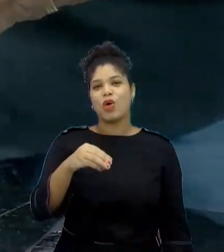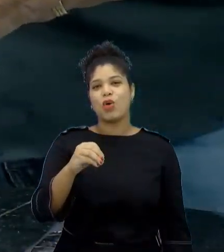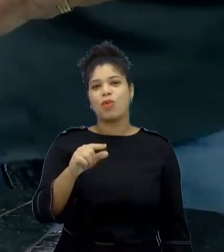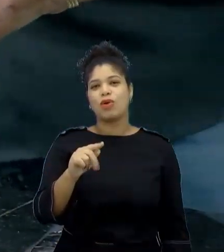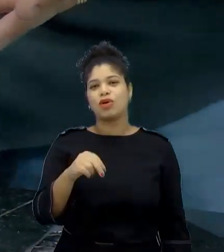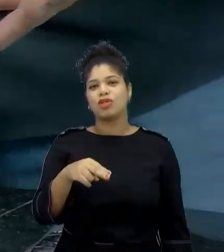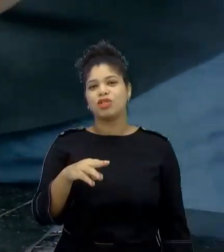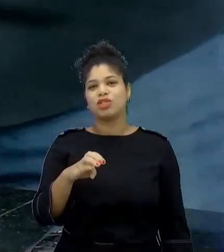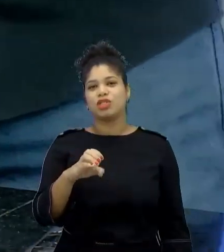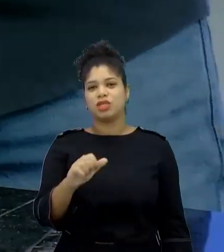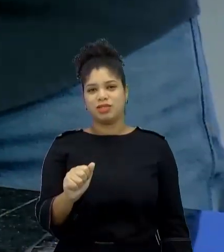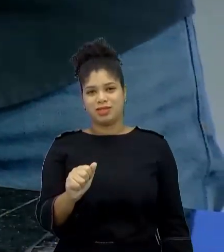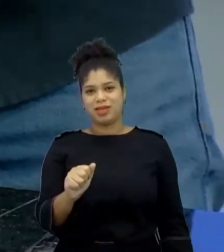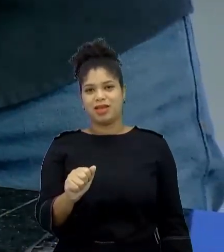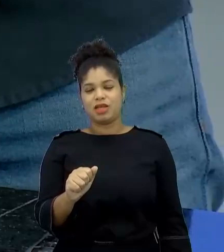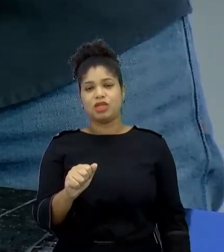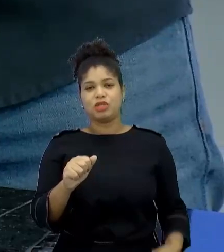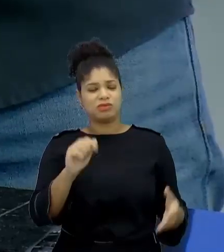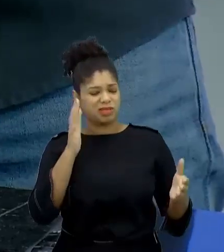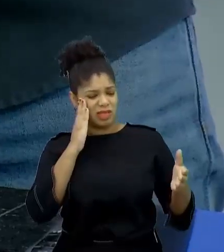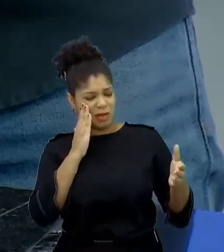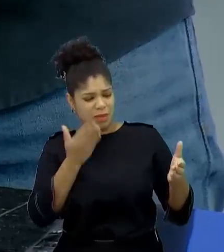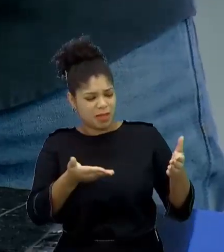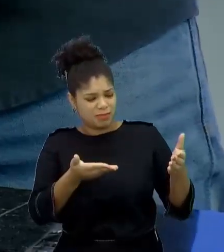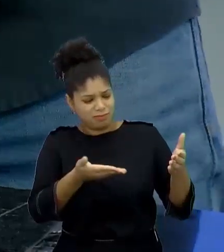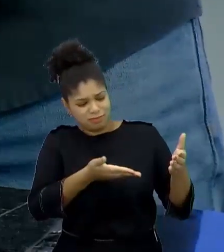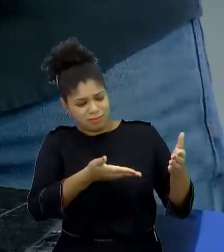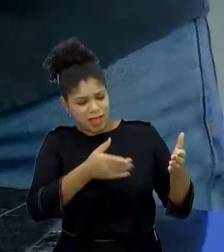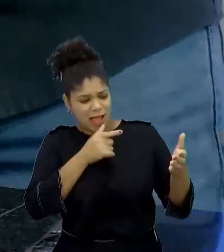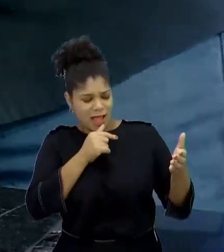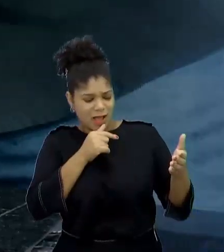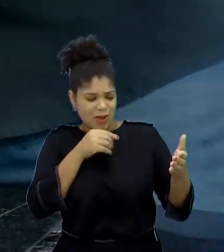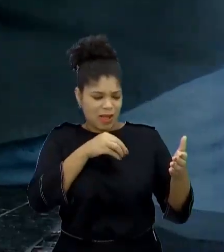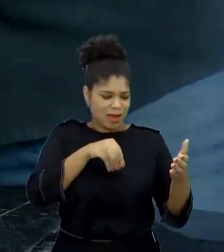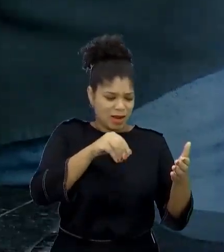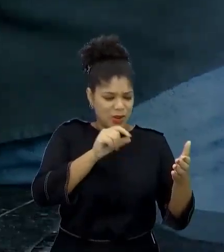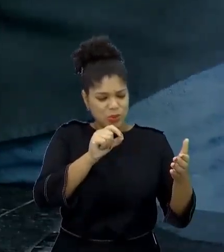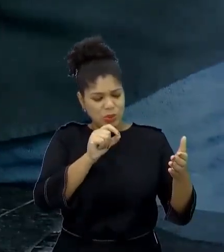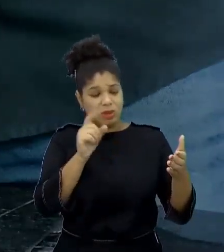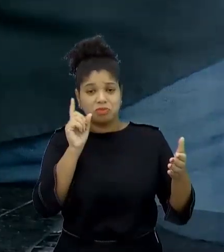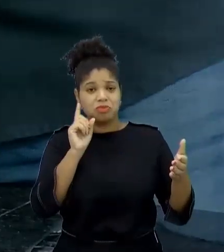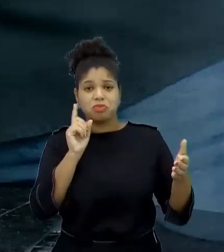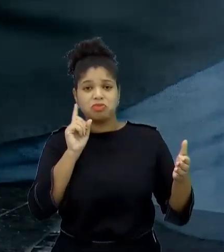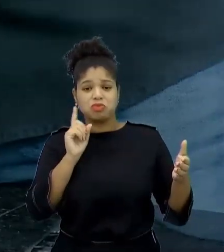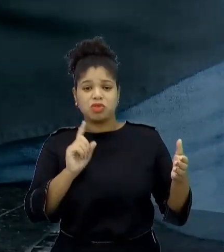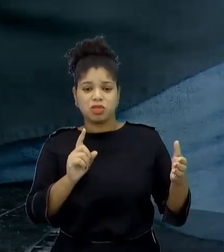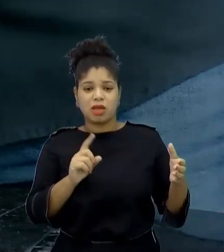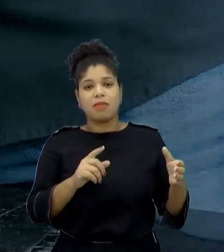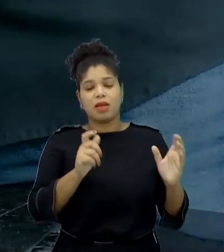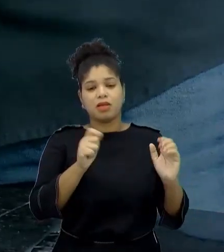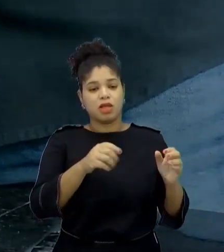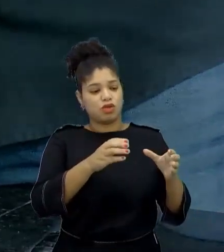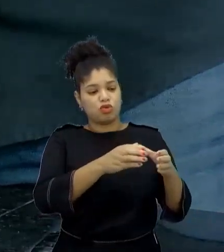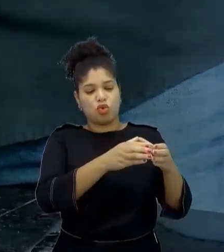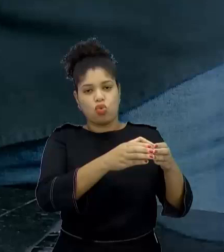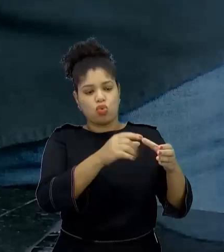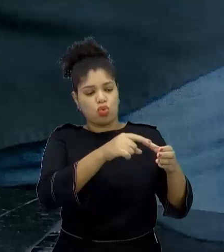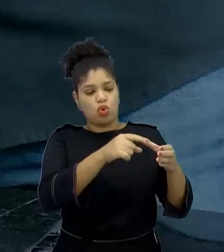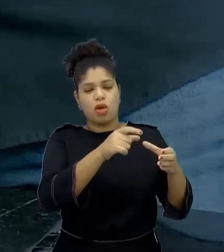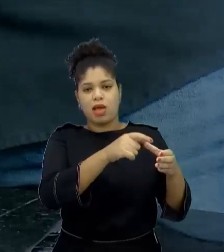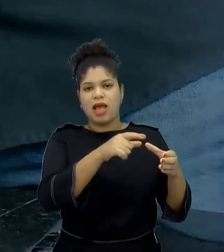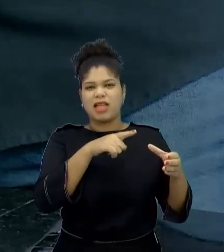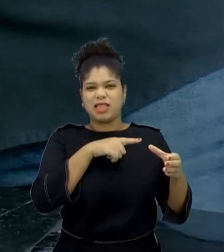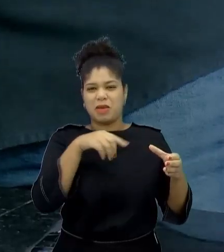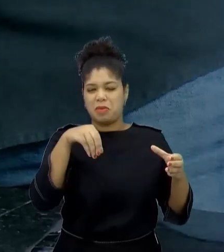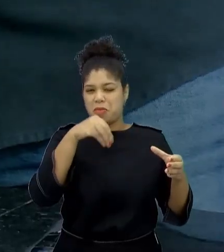muita facilidade as fases, né? Eu poderia considerar que esse bloco aqui, essa parte aqui que tem